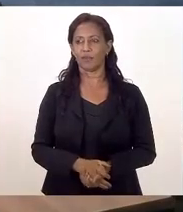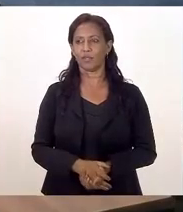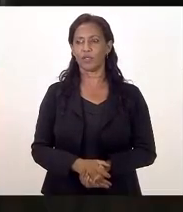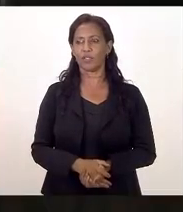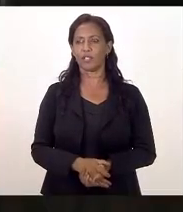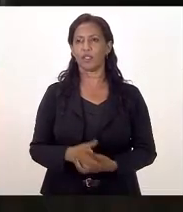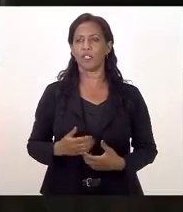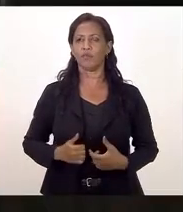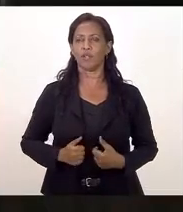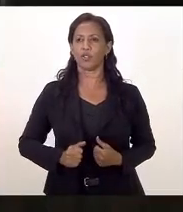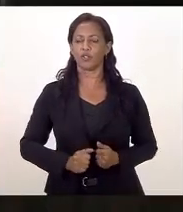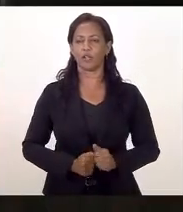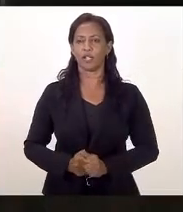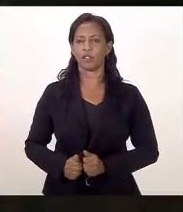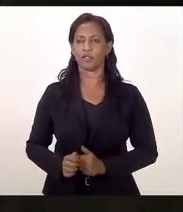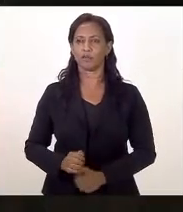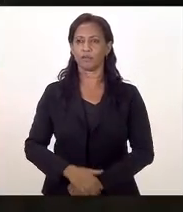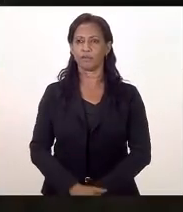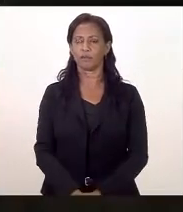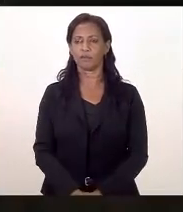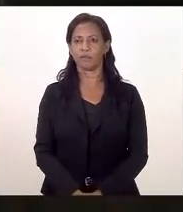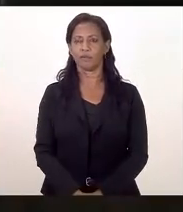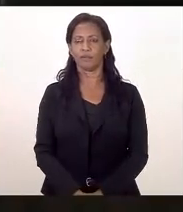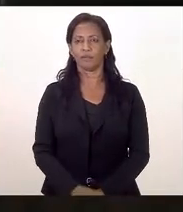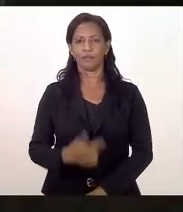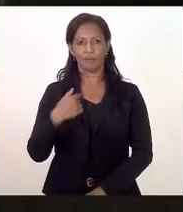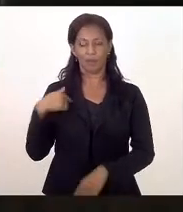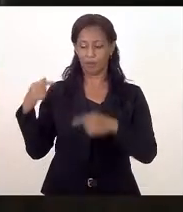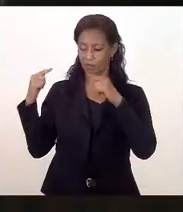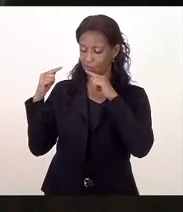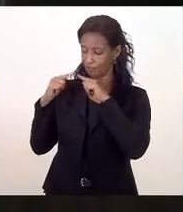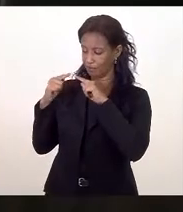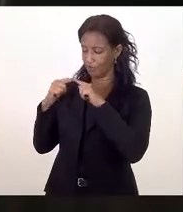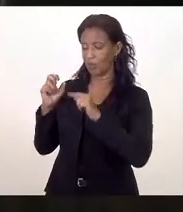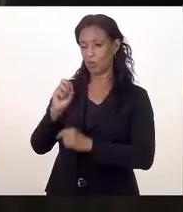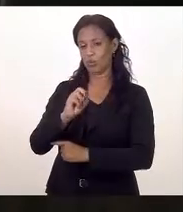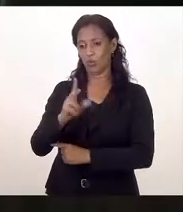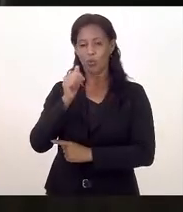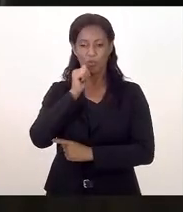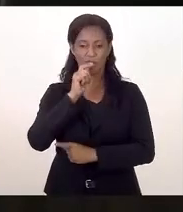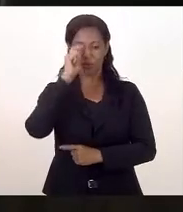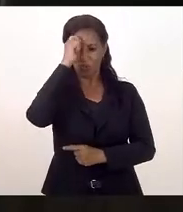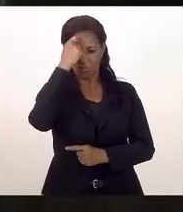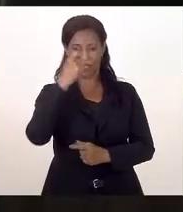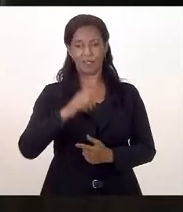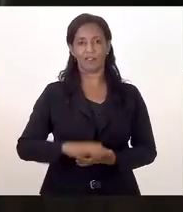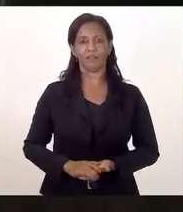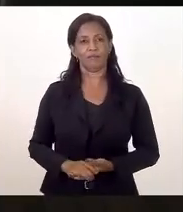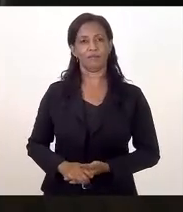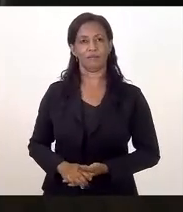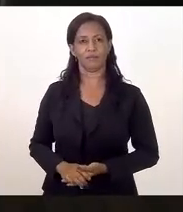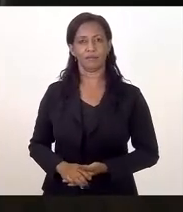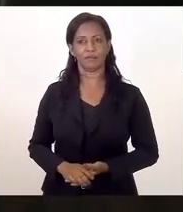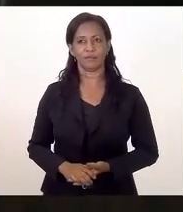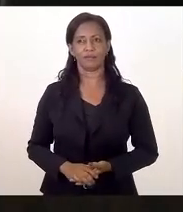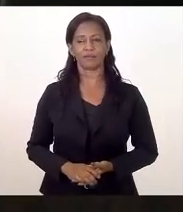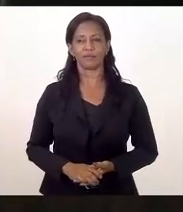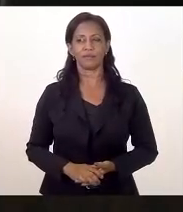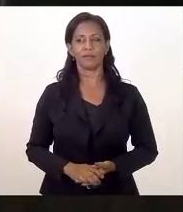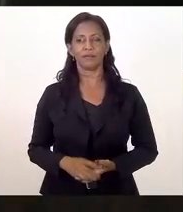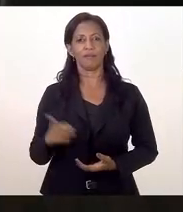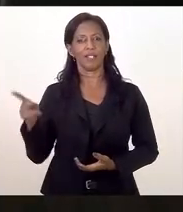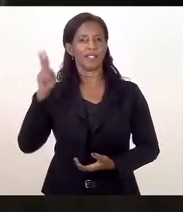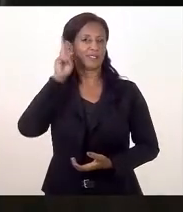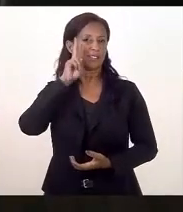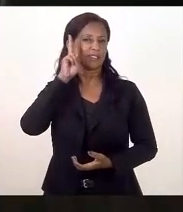Obrigada, Renata. Parabéns. Eu me identifico porque também sou mulher, sou negra, sou preta. E essas